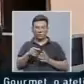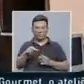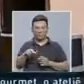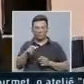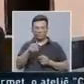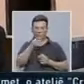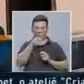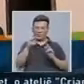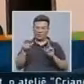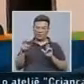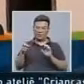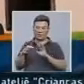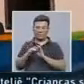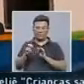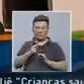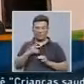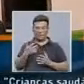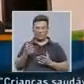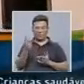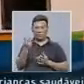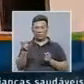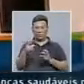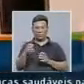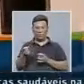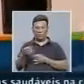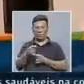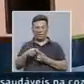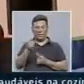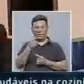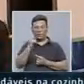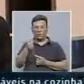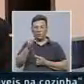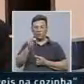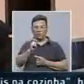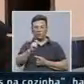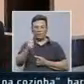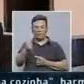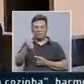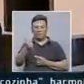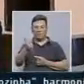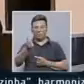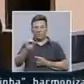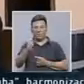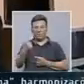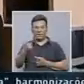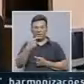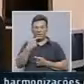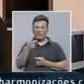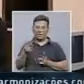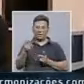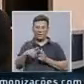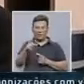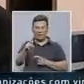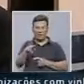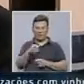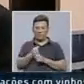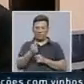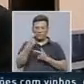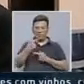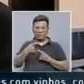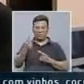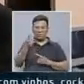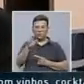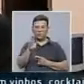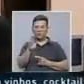em termos universitários, temos duas novas competições, uma chamada Freebots, como o nome indica, é livre, ou seja, as equipas fazem uma demonstração